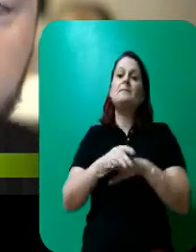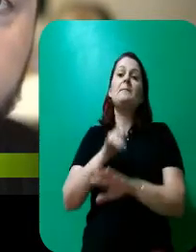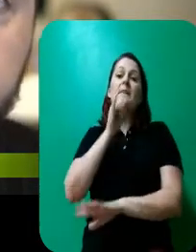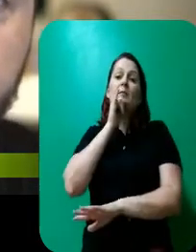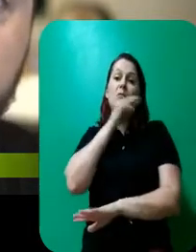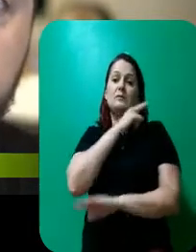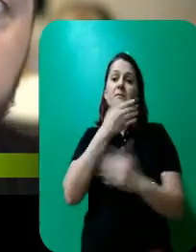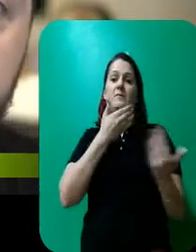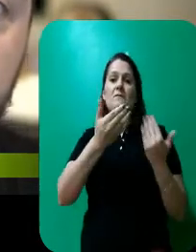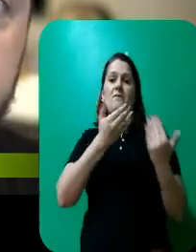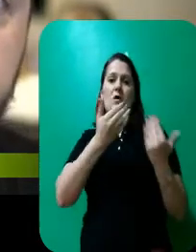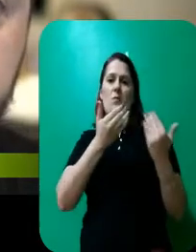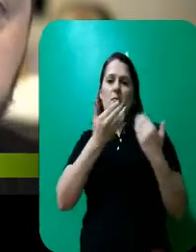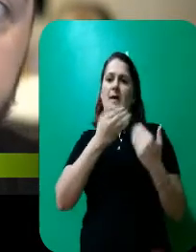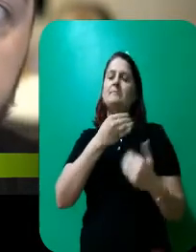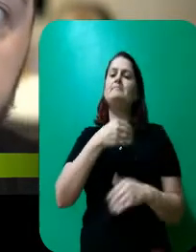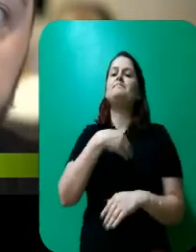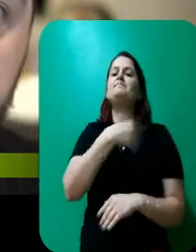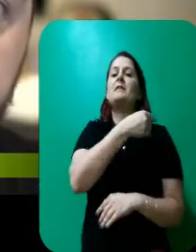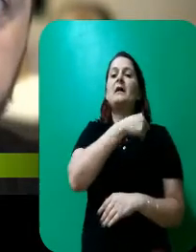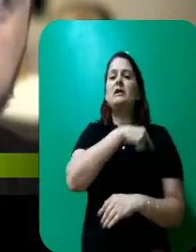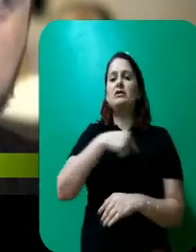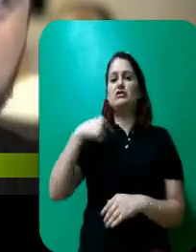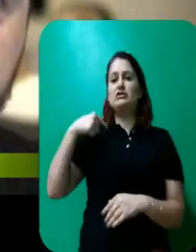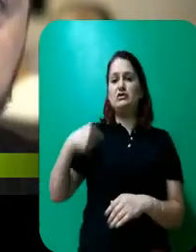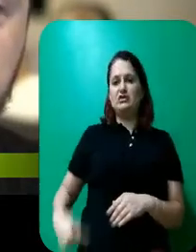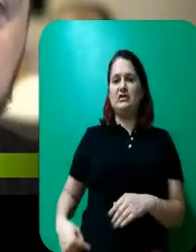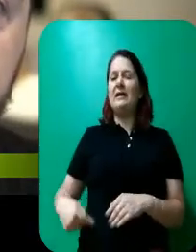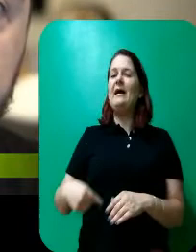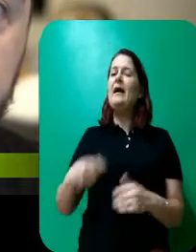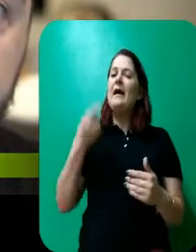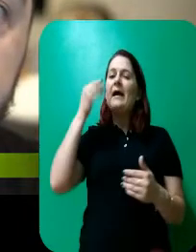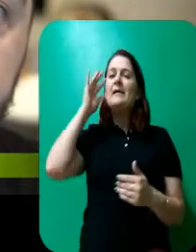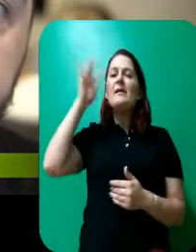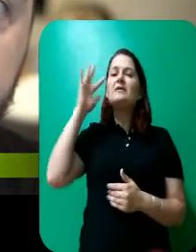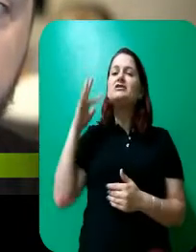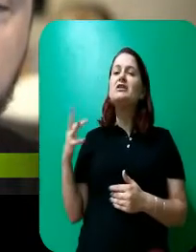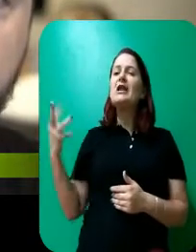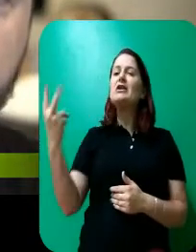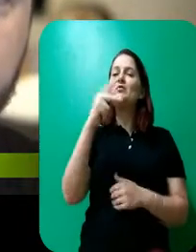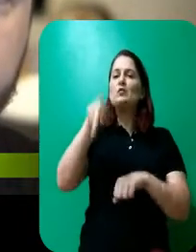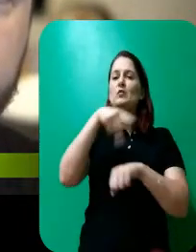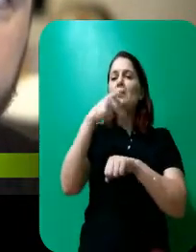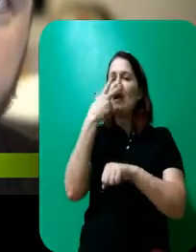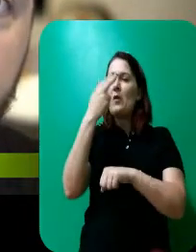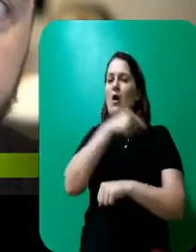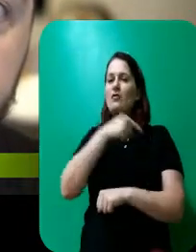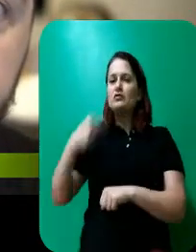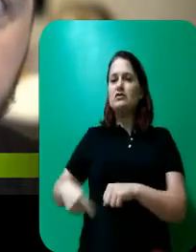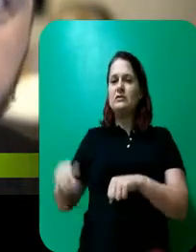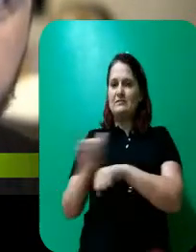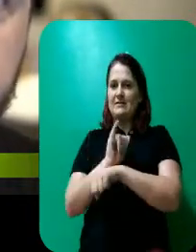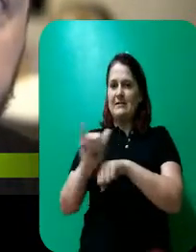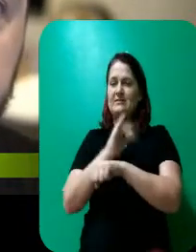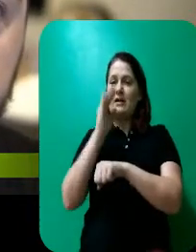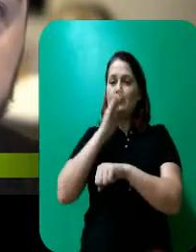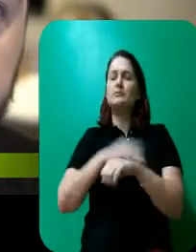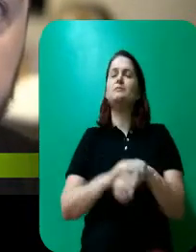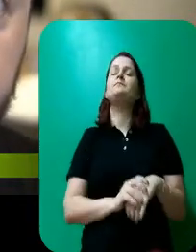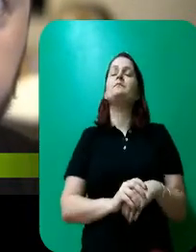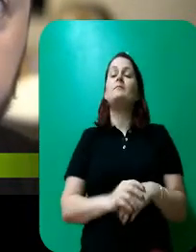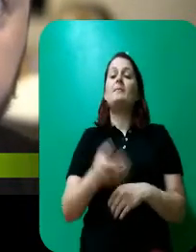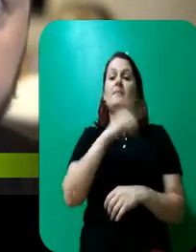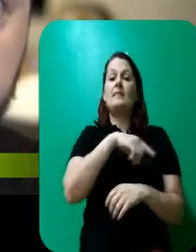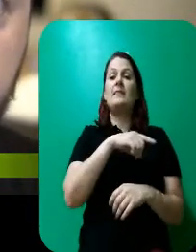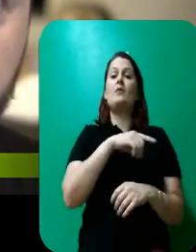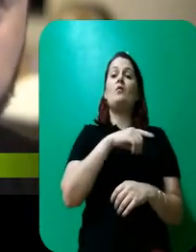Wuhan, assumindo que todo o país tomasse a mesma medida que a China e o número de casos parasse de crescer. 80 mil casos e 3 mil mortes